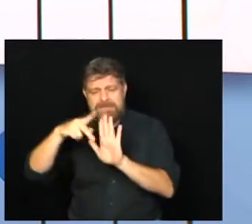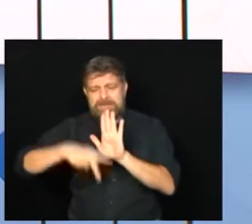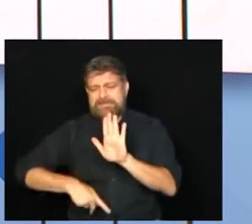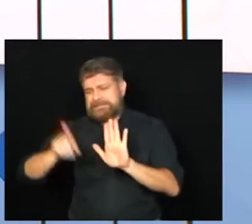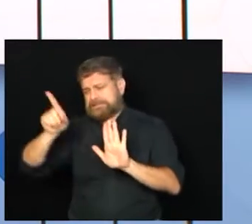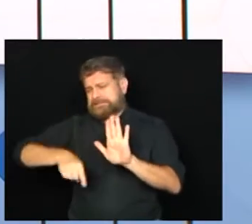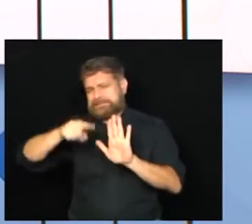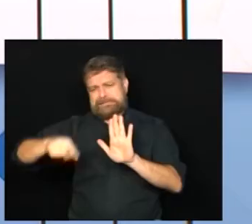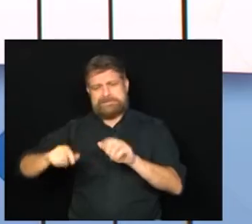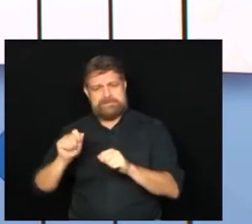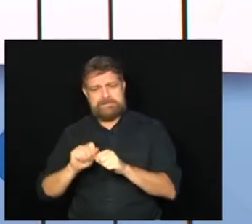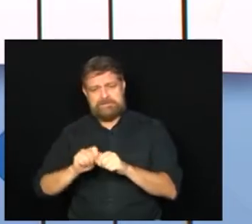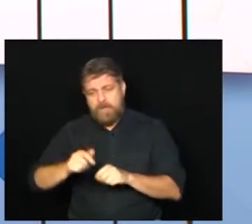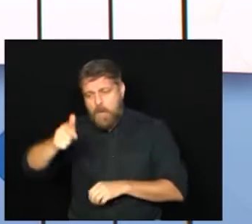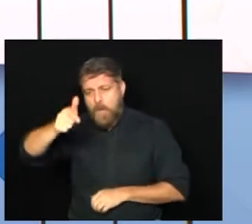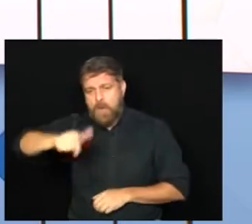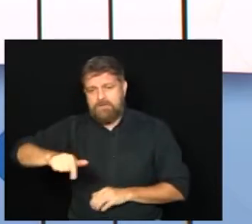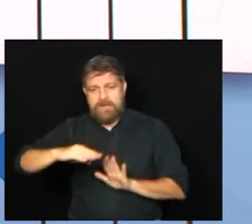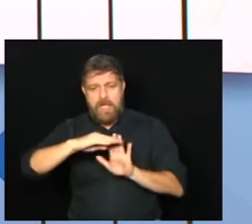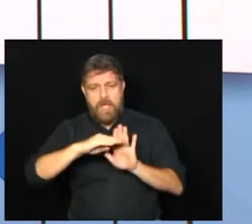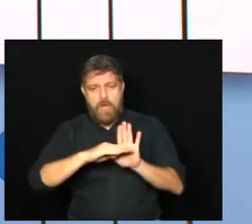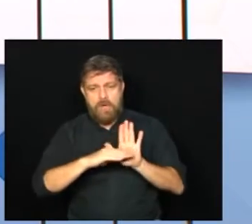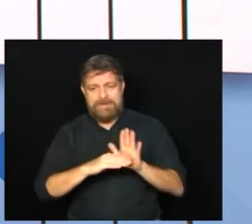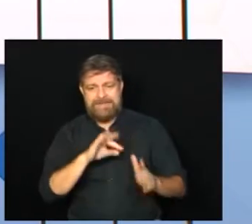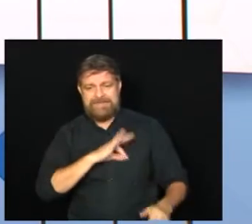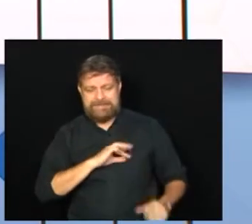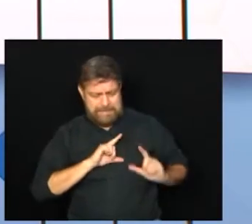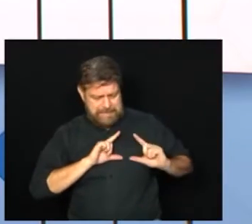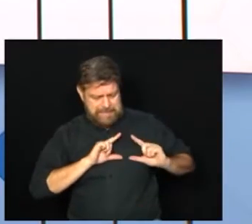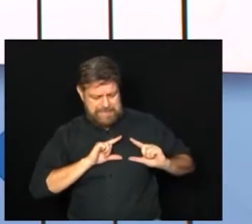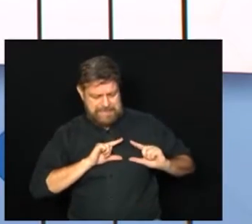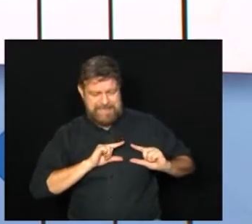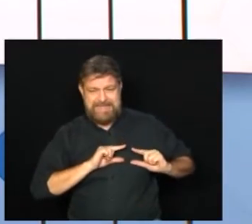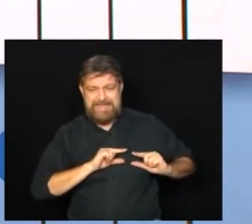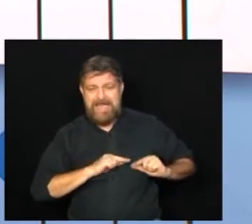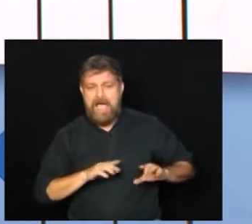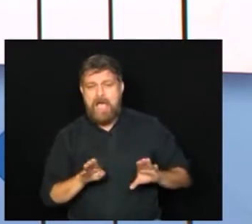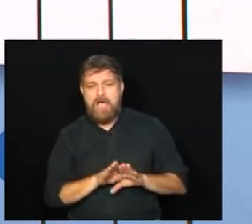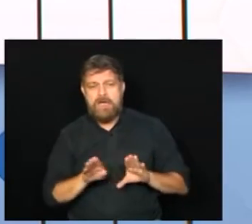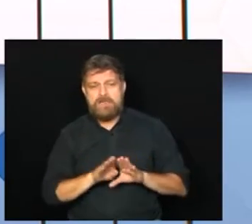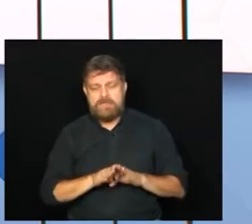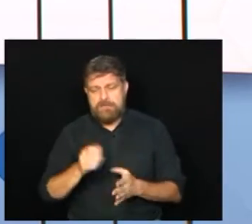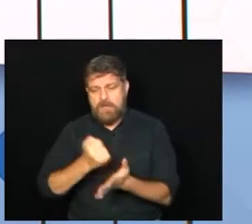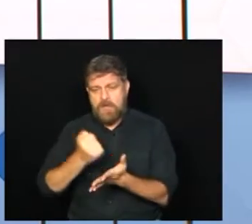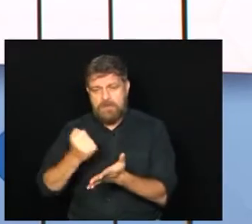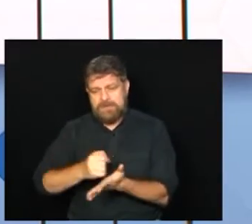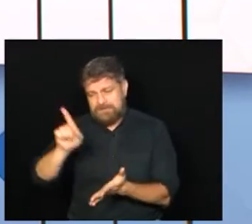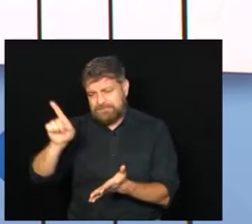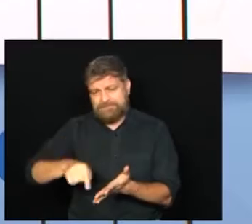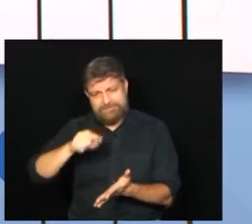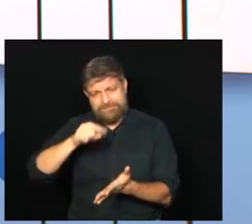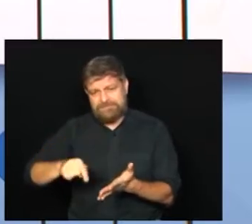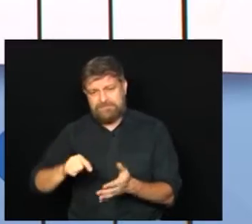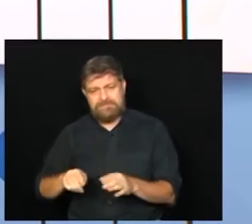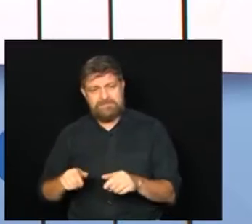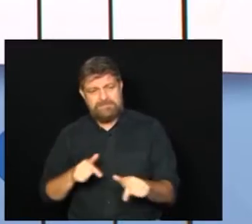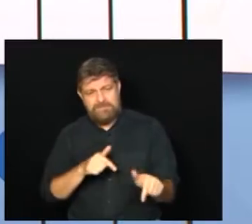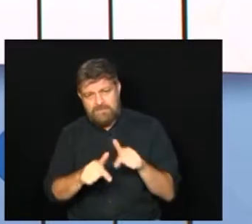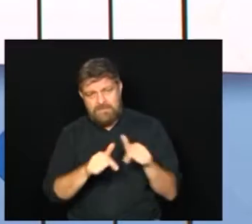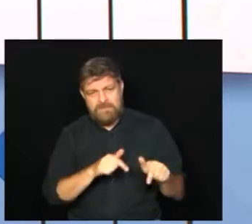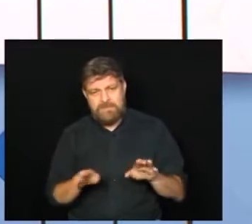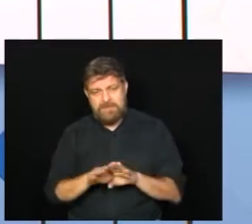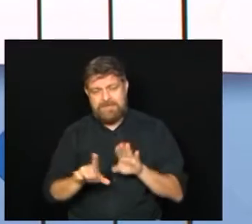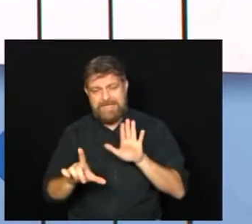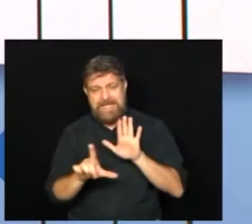que renova o programa de redução salarial e a suspensão dos contratos de trabalhos e faz ainda alteração na